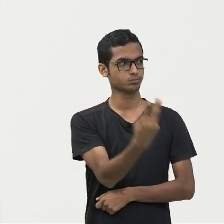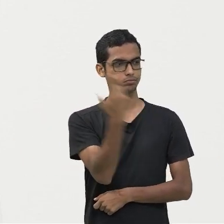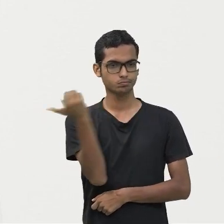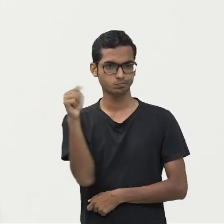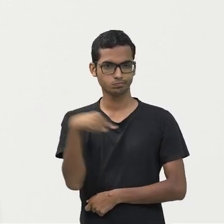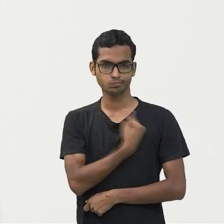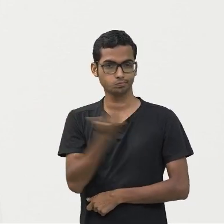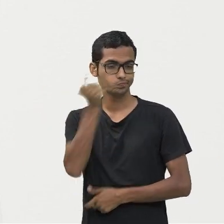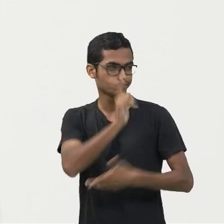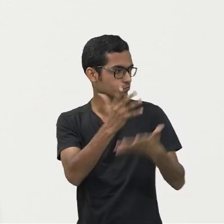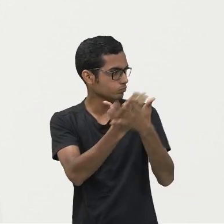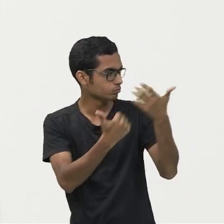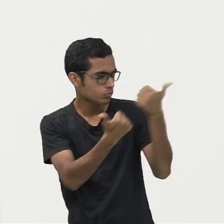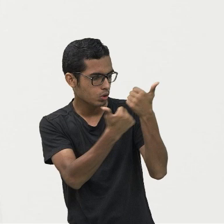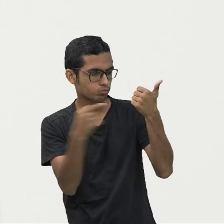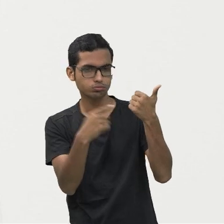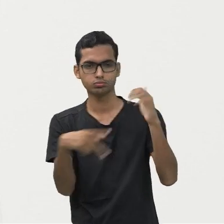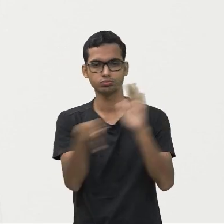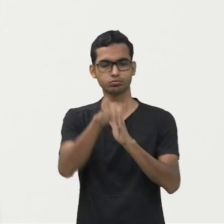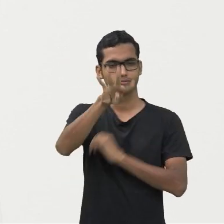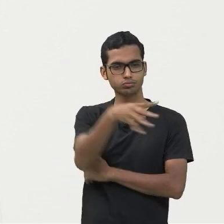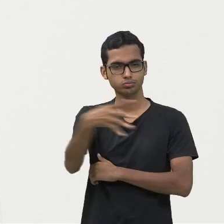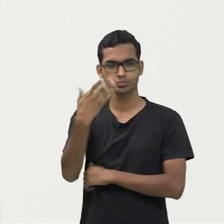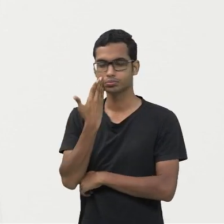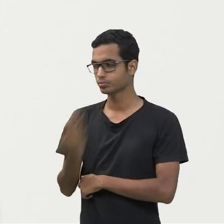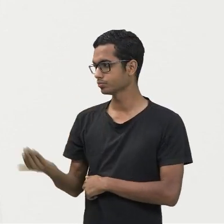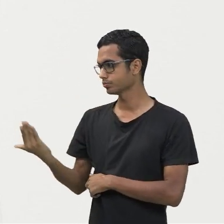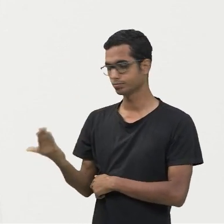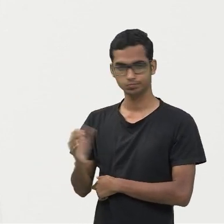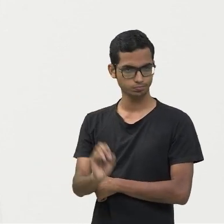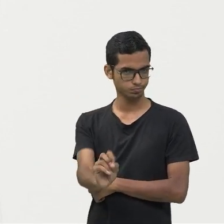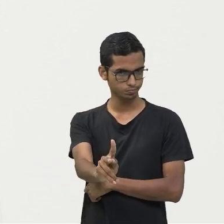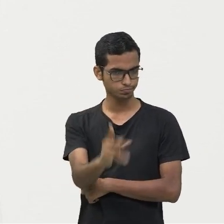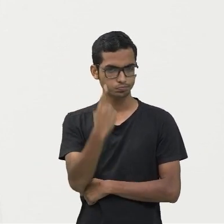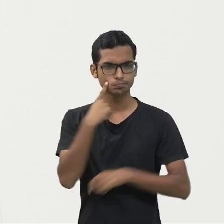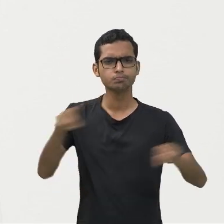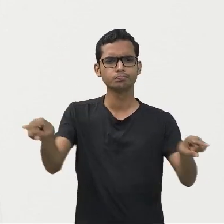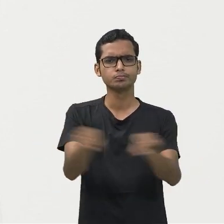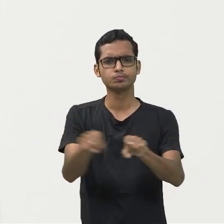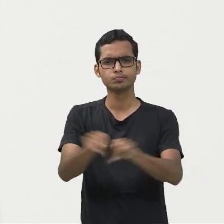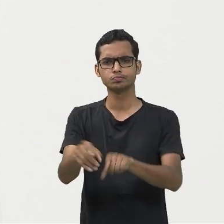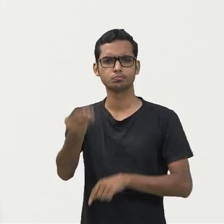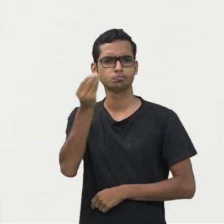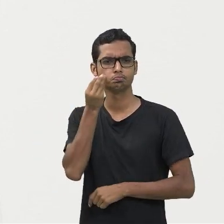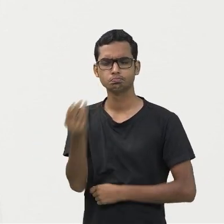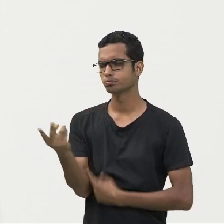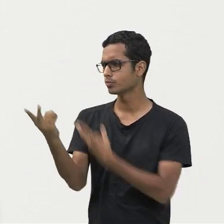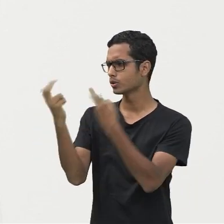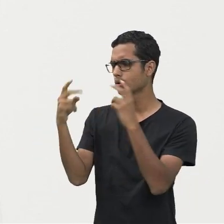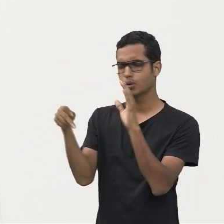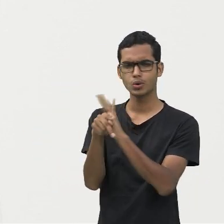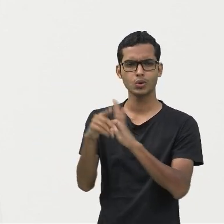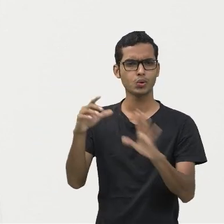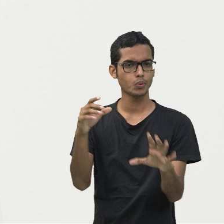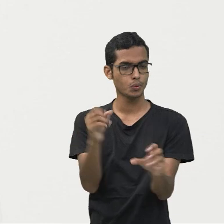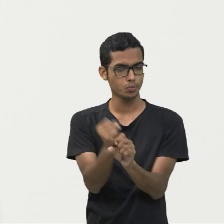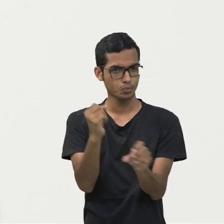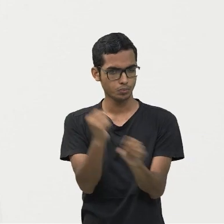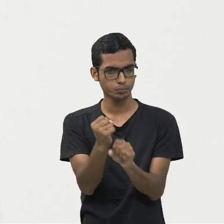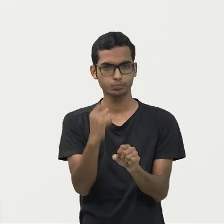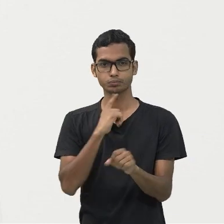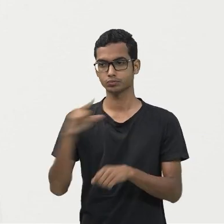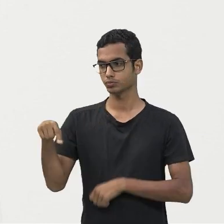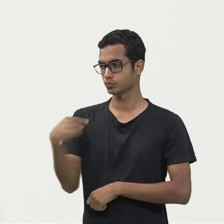de substituir ali na nossa tabela. Ok? Observe que isso aqui é exatamente aquele cálculo que